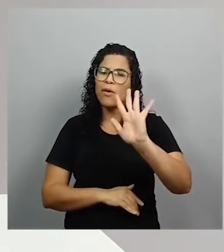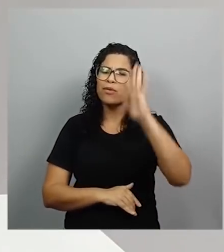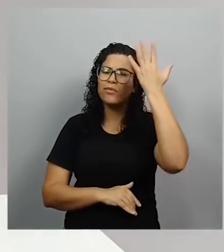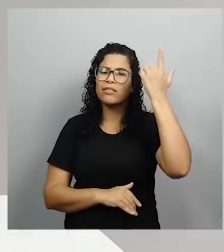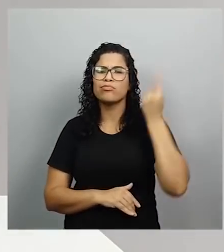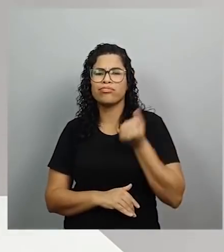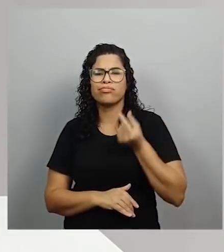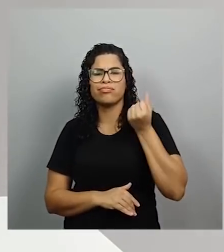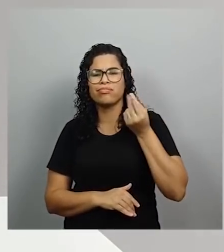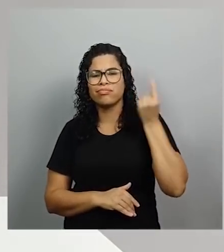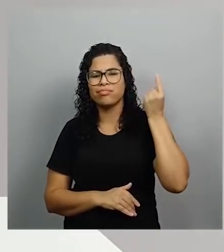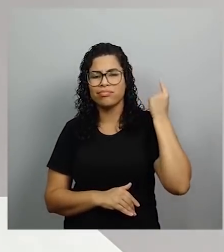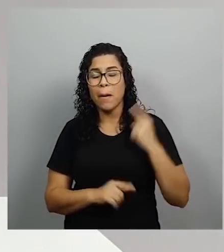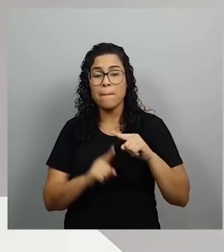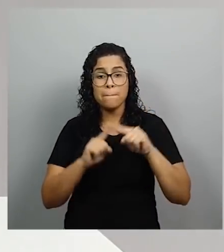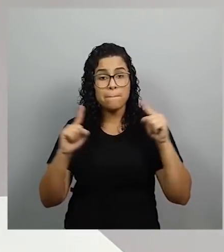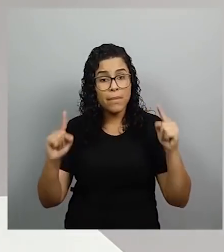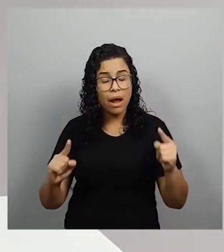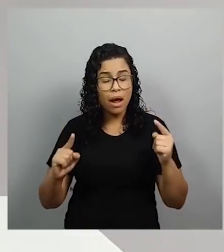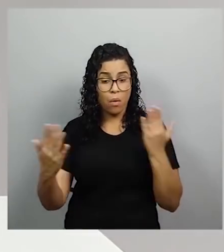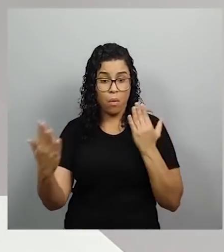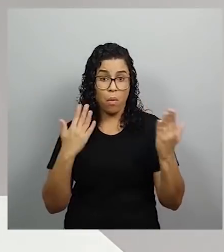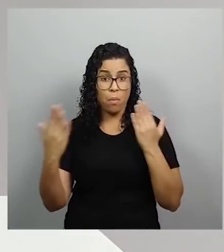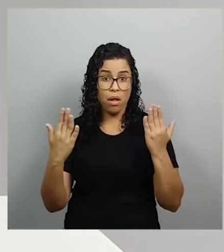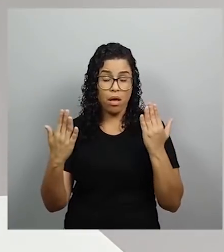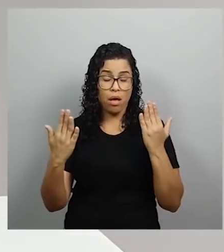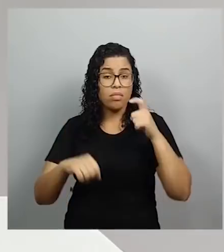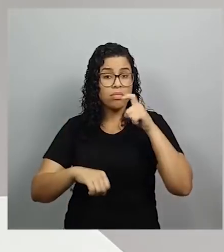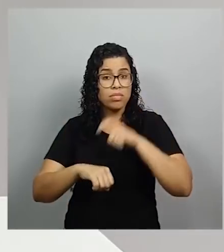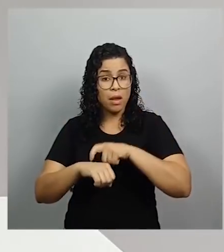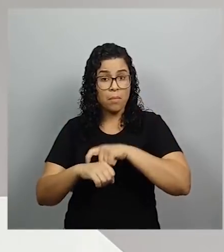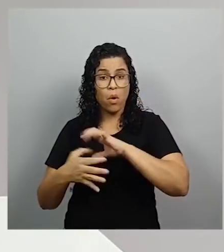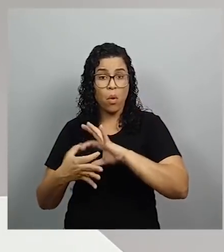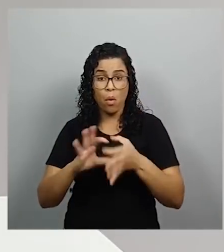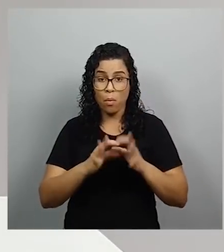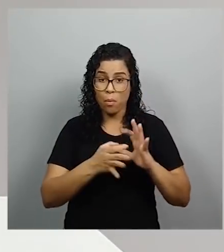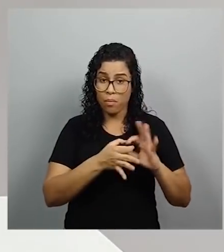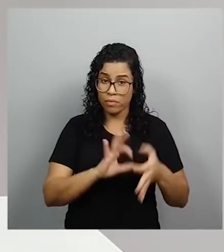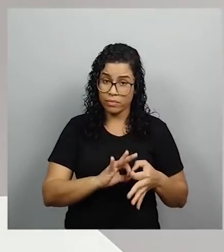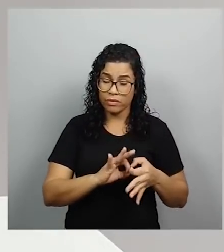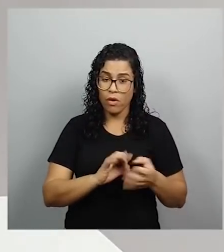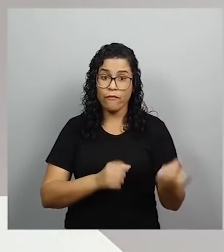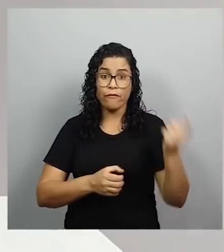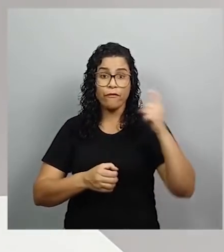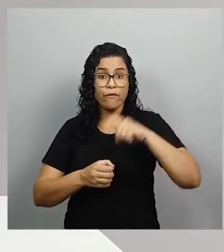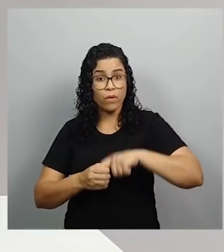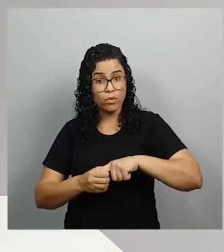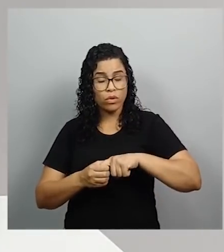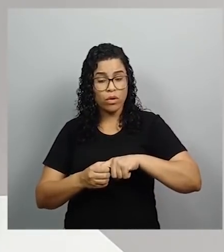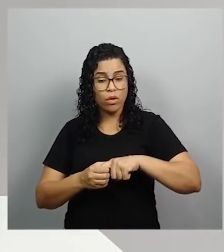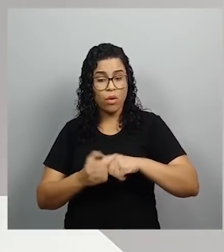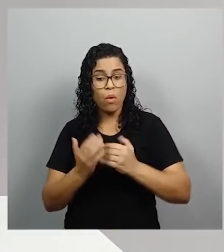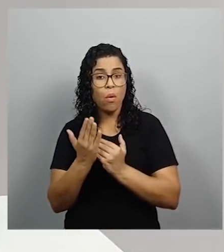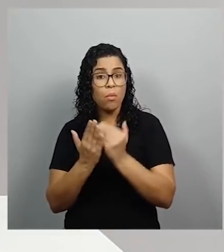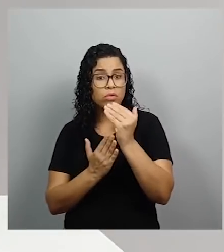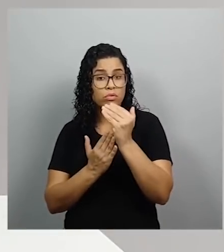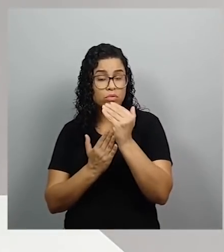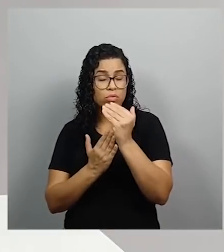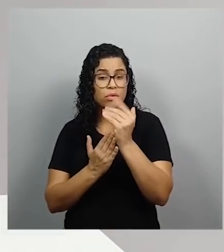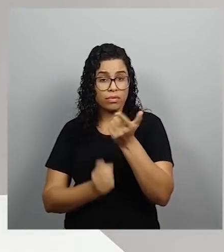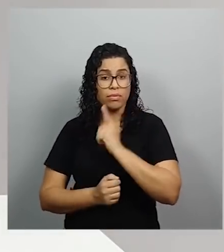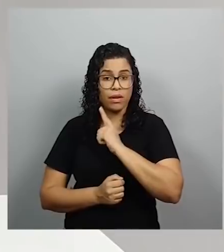há muito tempo. Mas quando comparamos ao tempo que os Jogos Olímpicos da Era Moderna voltaram a fazer parte do calendário